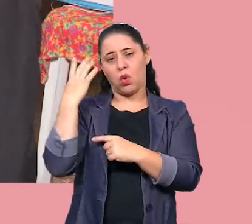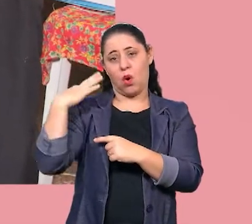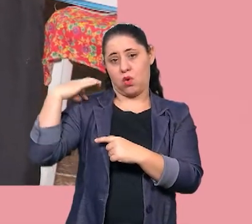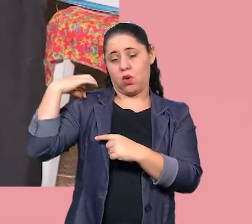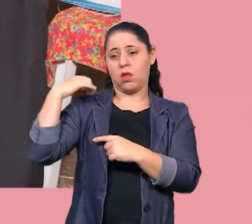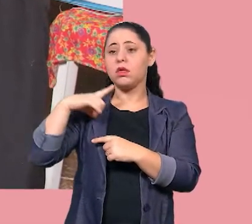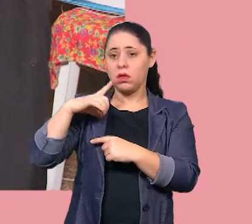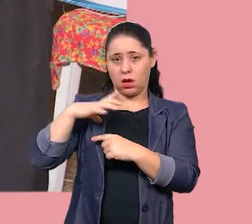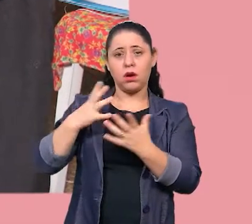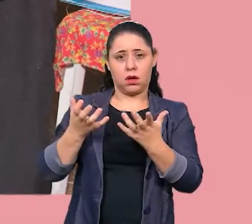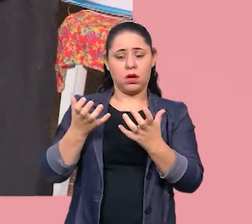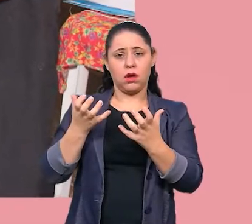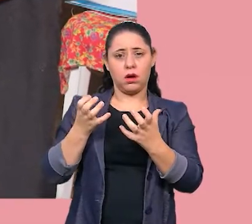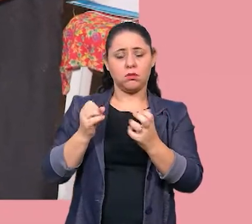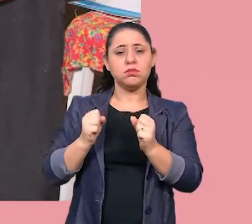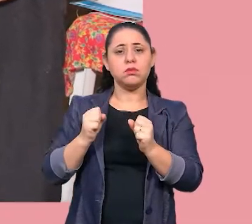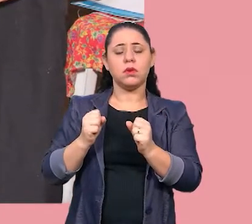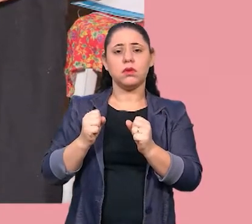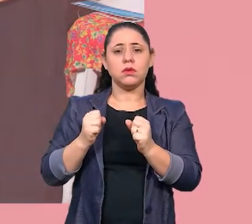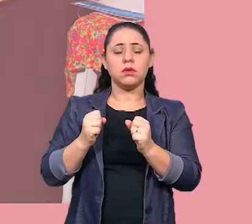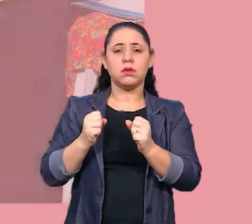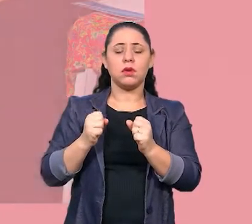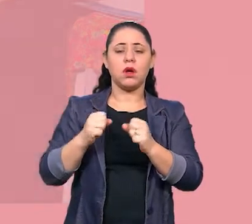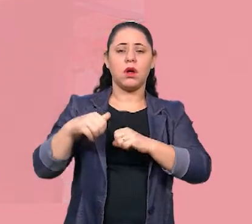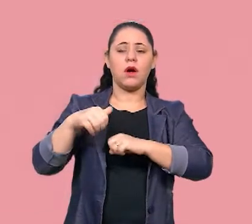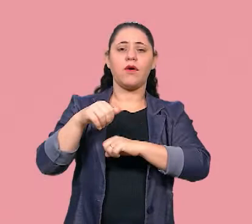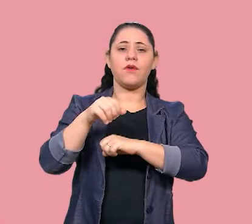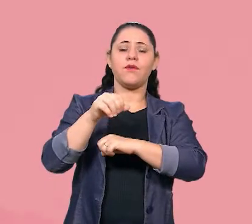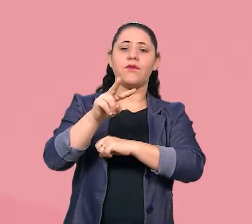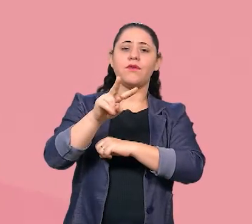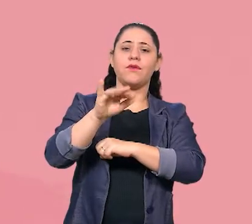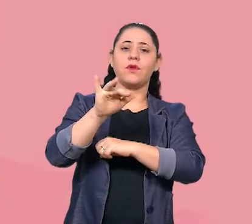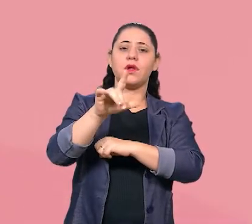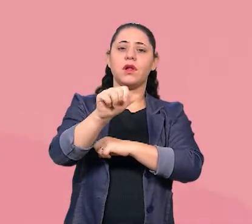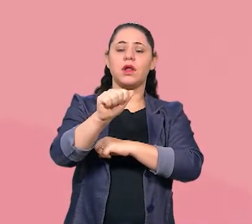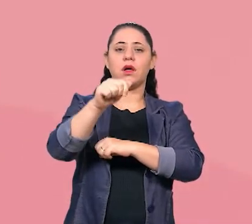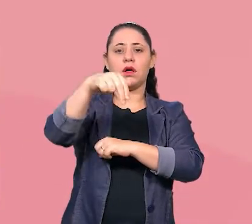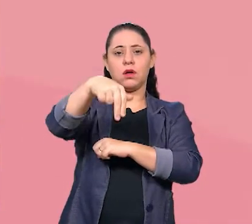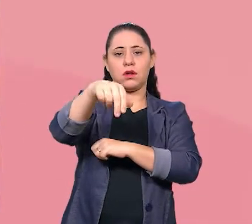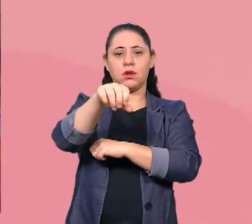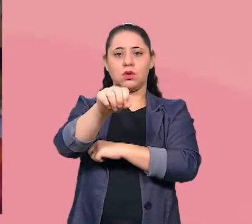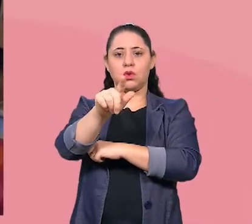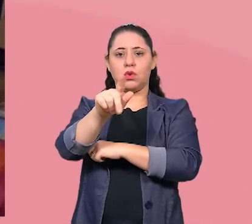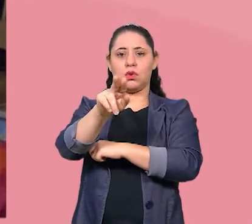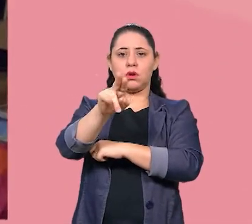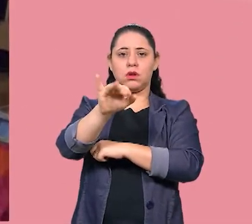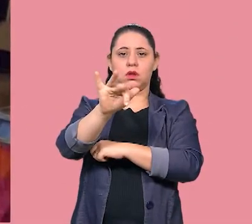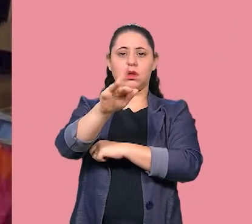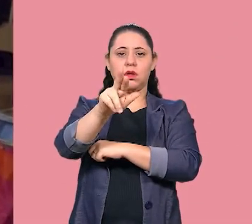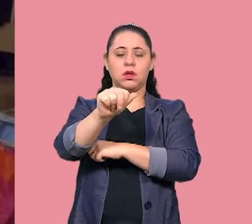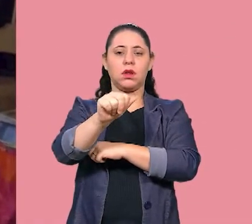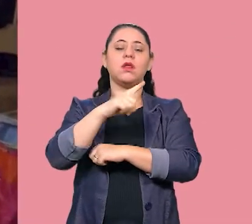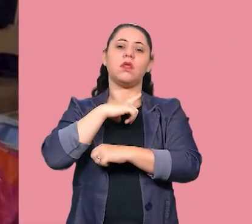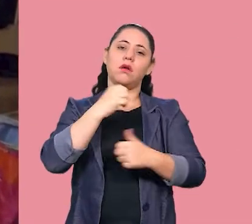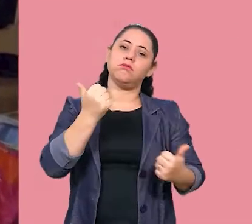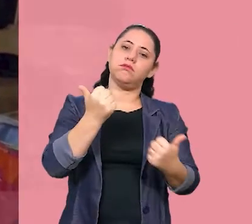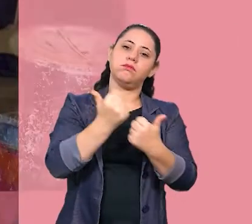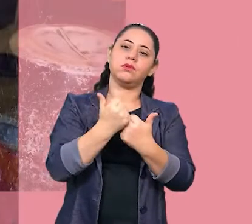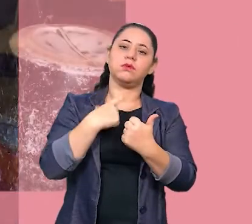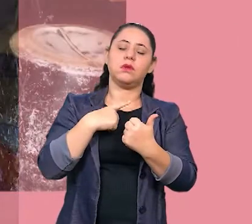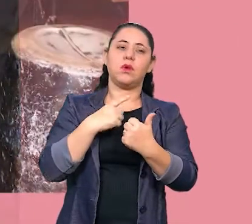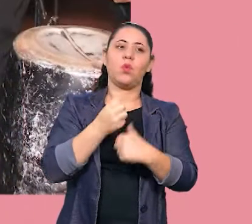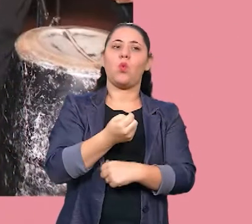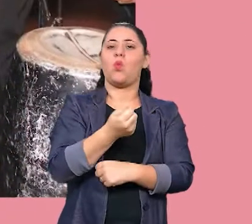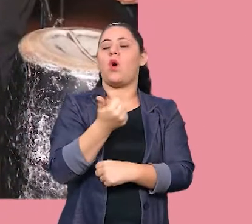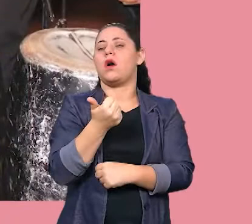ajudar, nós estamos ali na Vila Nogueira, trabalhamos já com ênfase, né, nesse suporte que oferecemos há quase 10